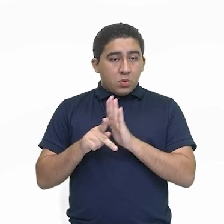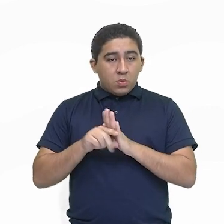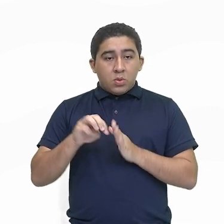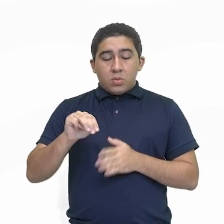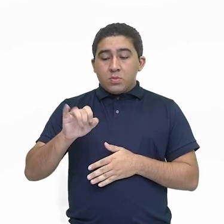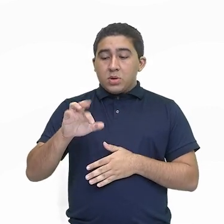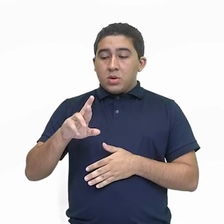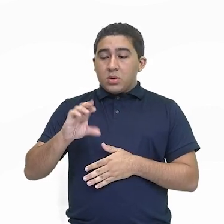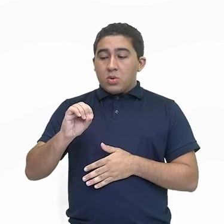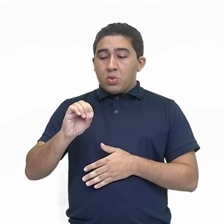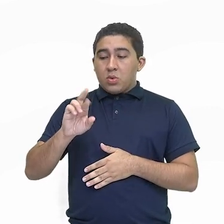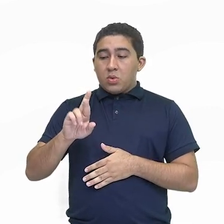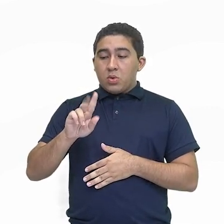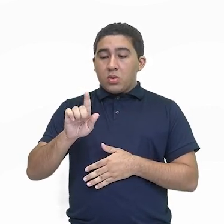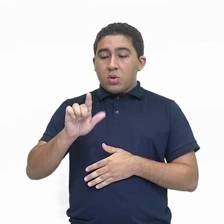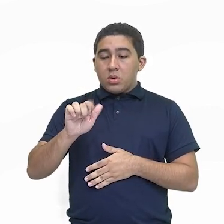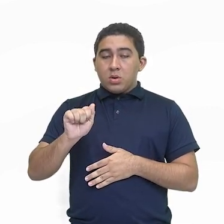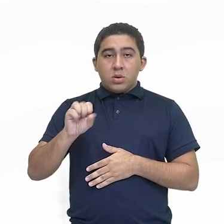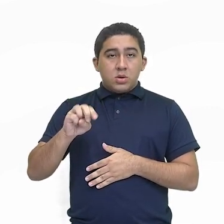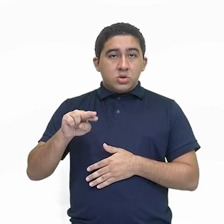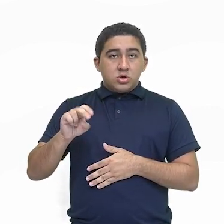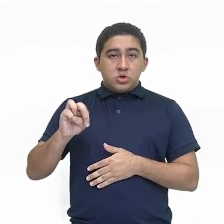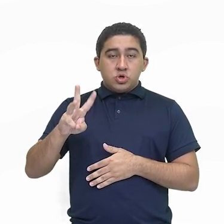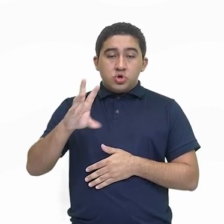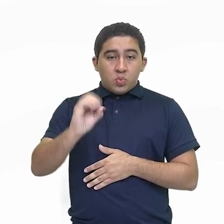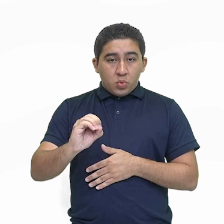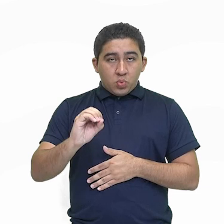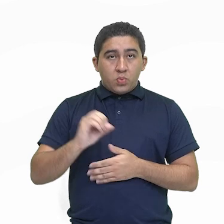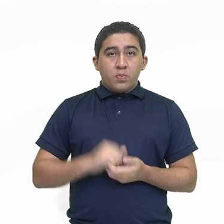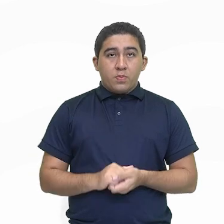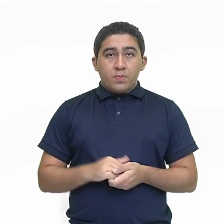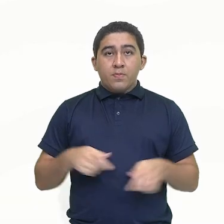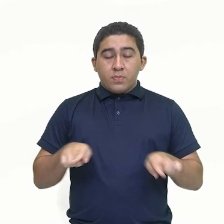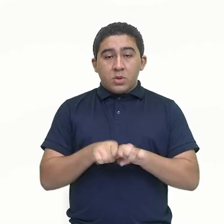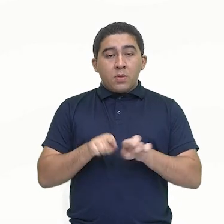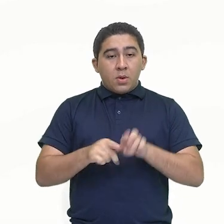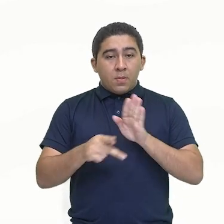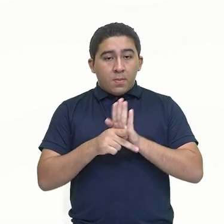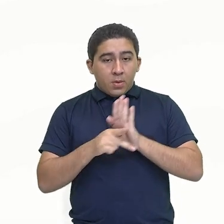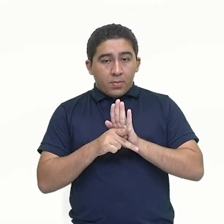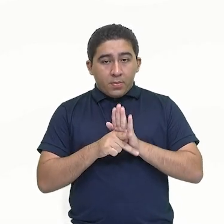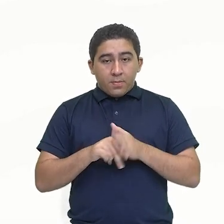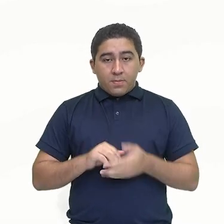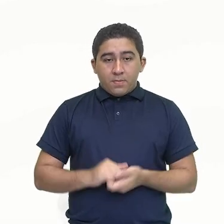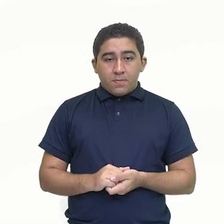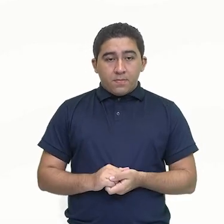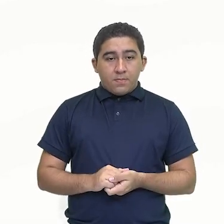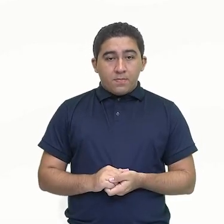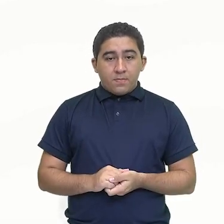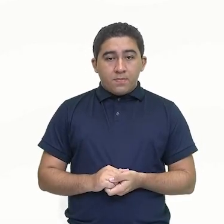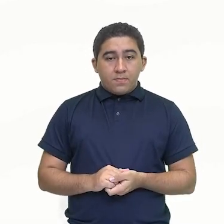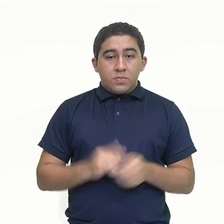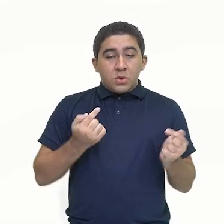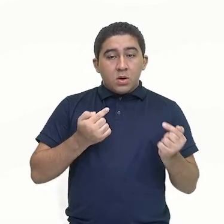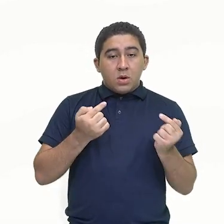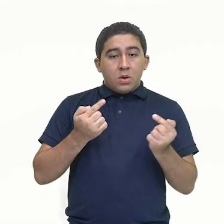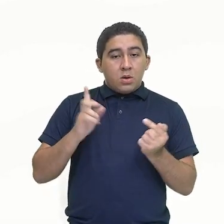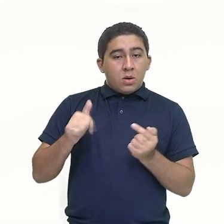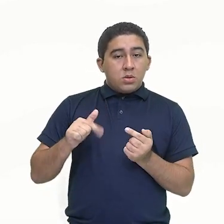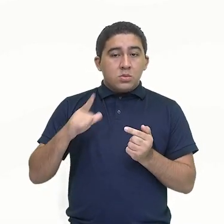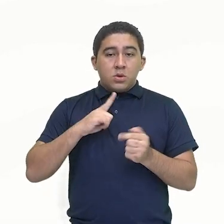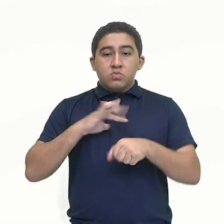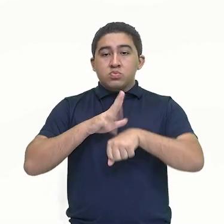responsáveis por combater, pelo combate a micro-organismos que causam